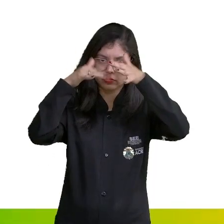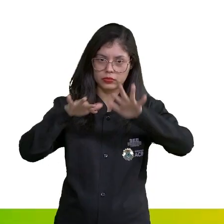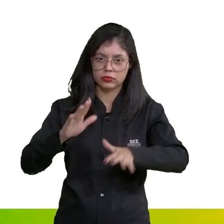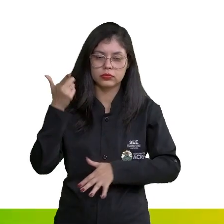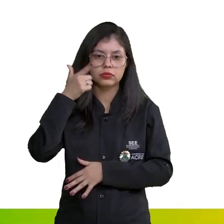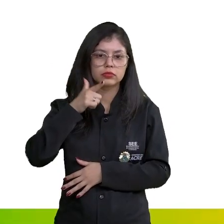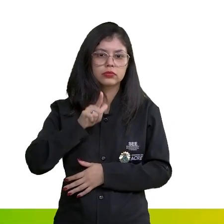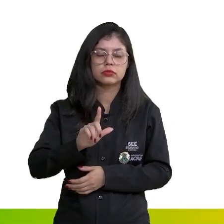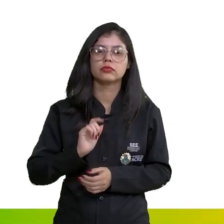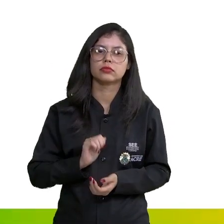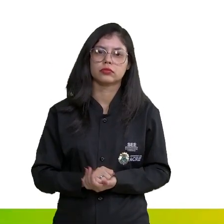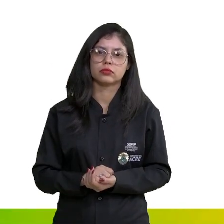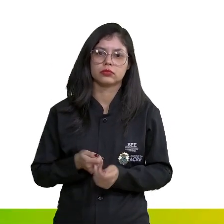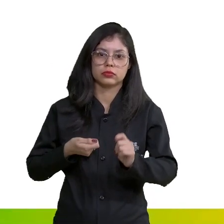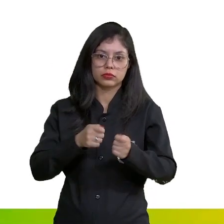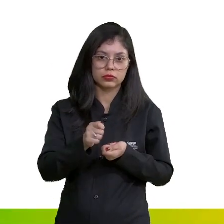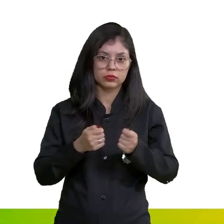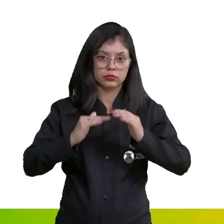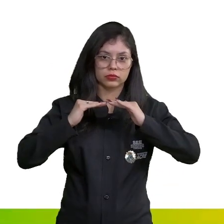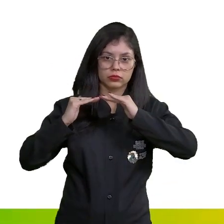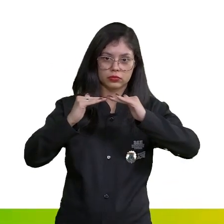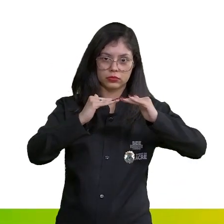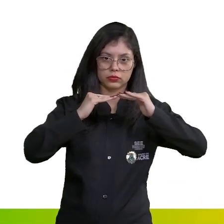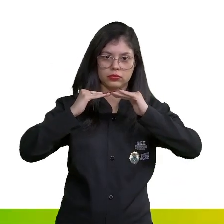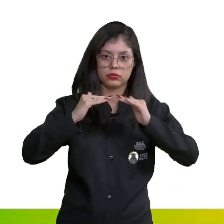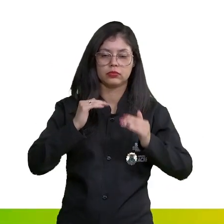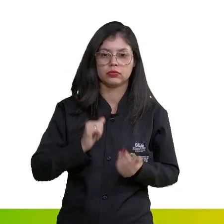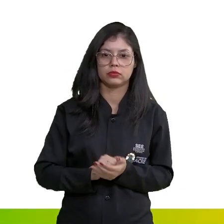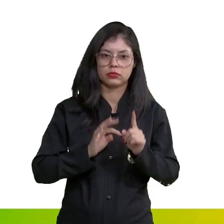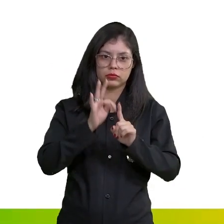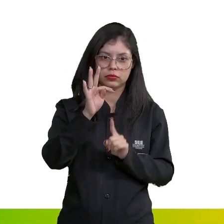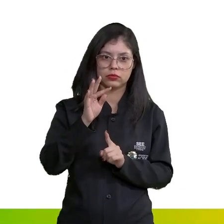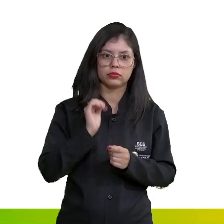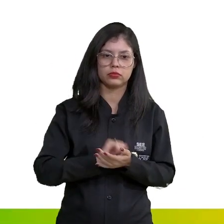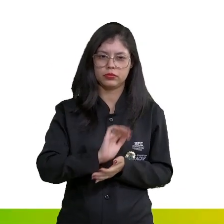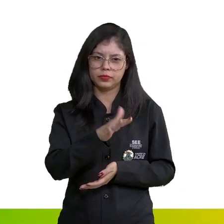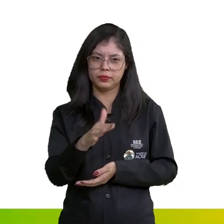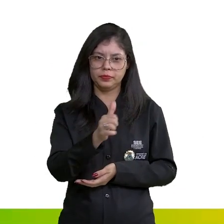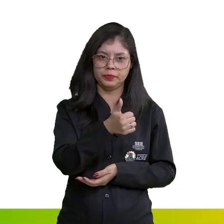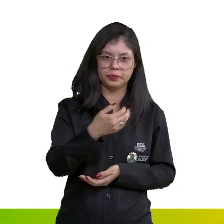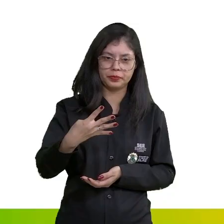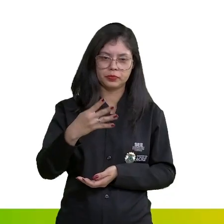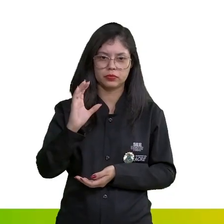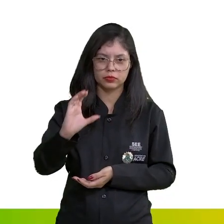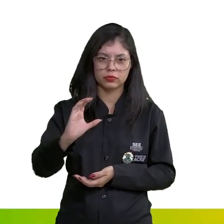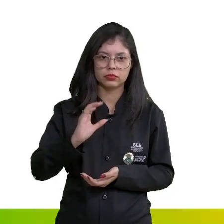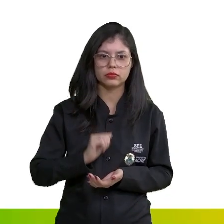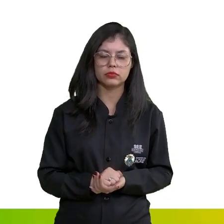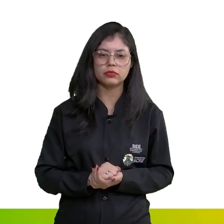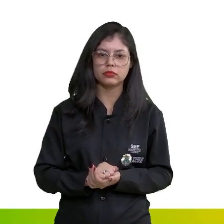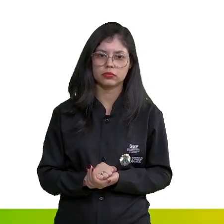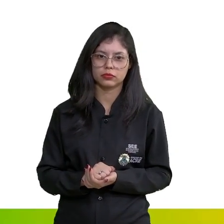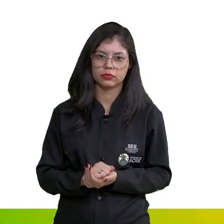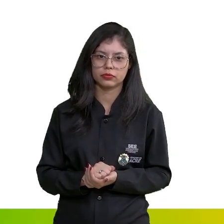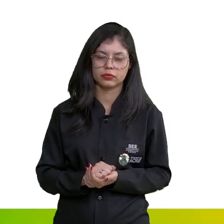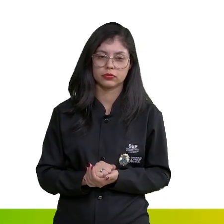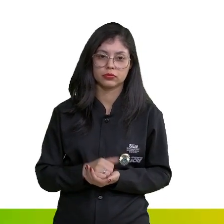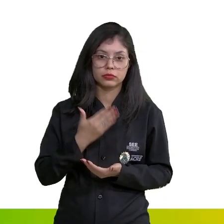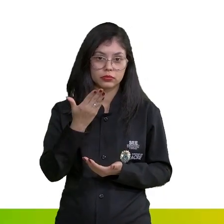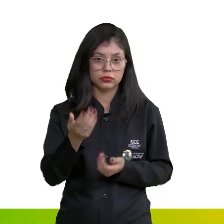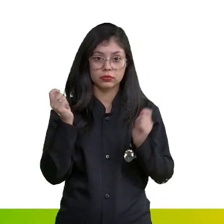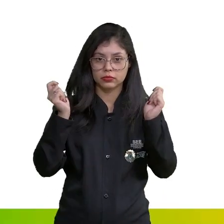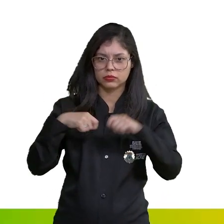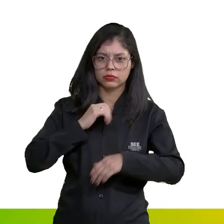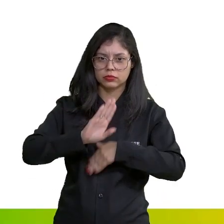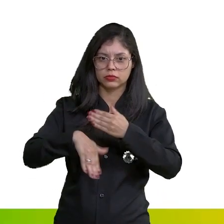fenômeno natural, olha só, que garante a manutenção da temperatura média do planeta Terra em 14 graus Celsius. Graças